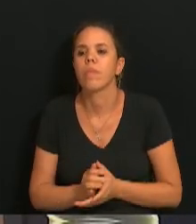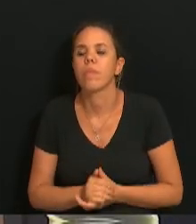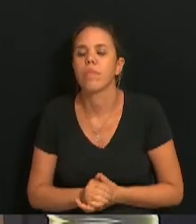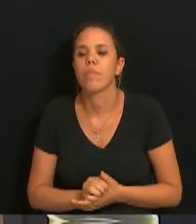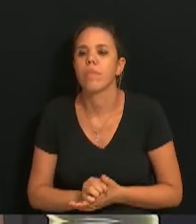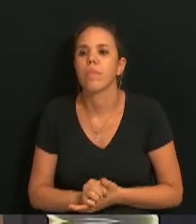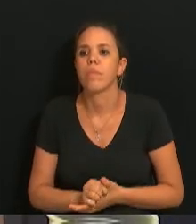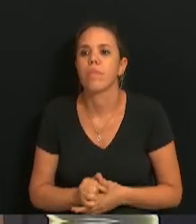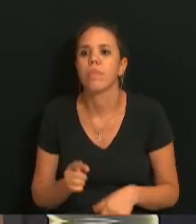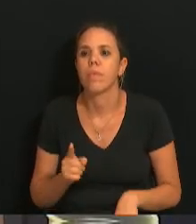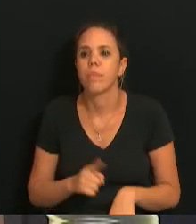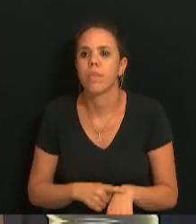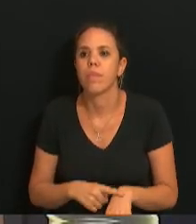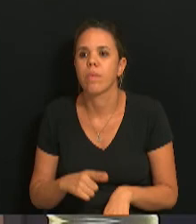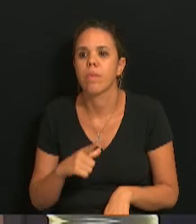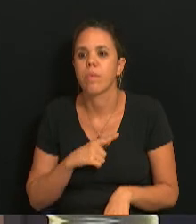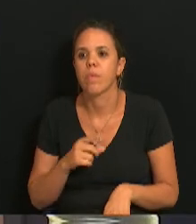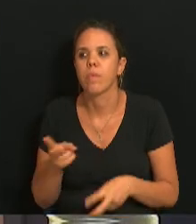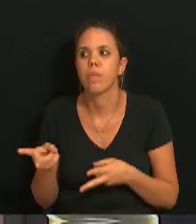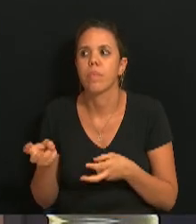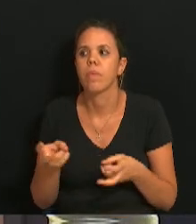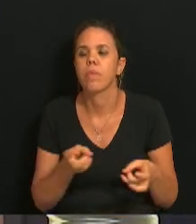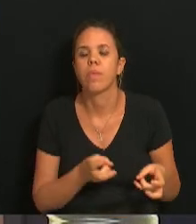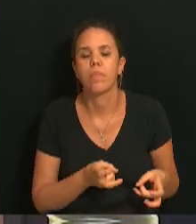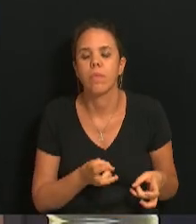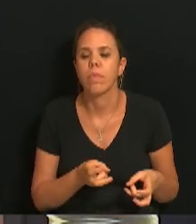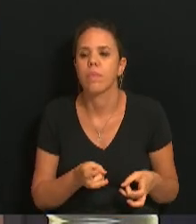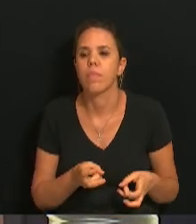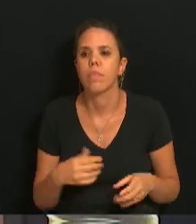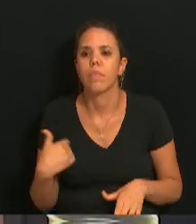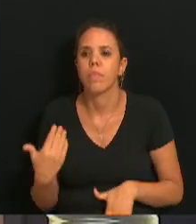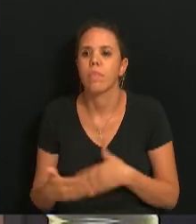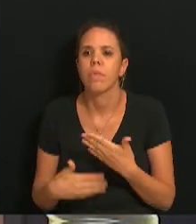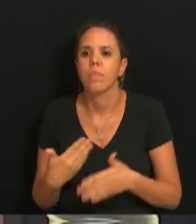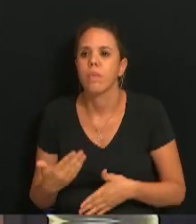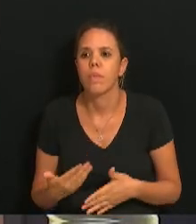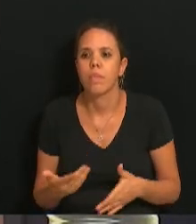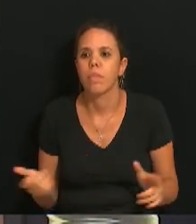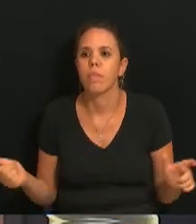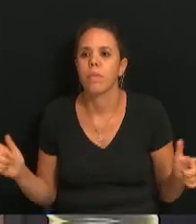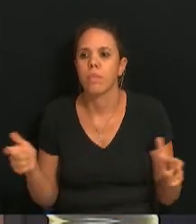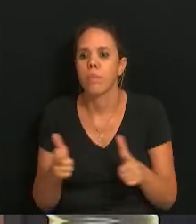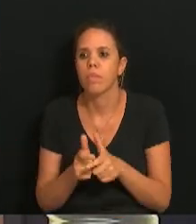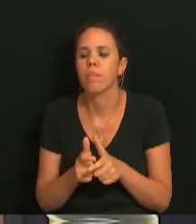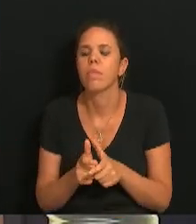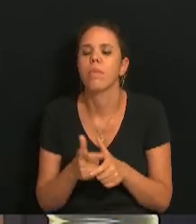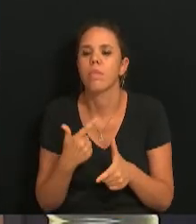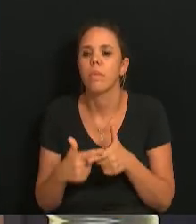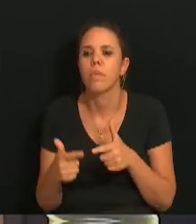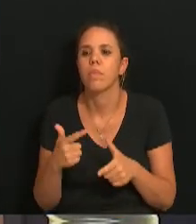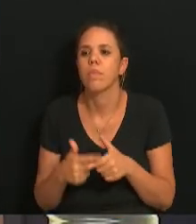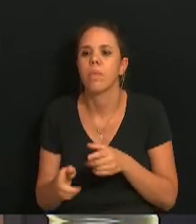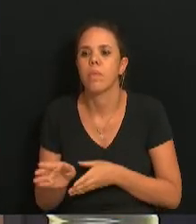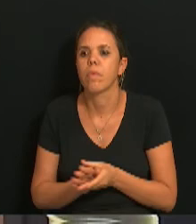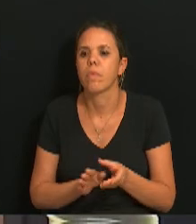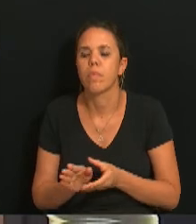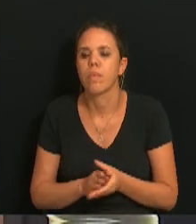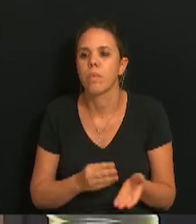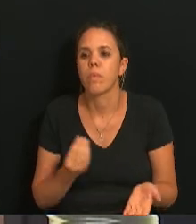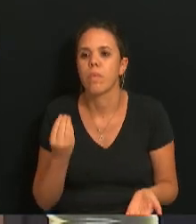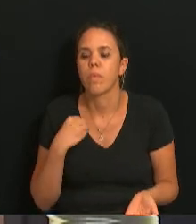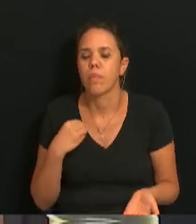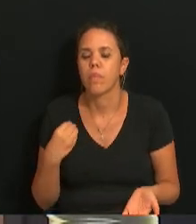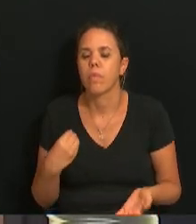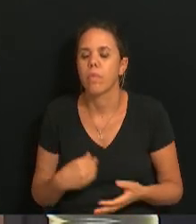gente também tem visto aí uma certa tendência de enfraquecimento dos nossos conselhos aqui no